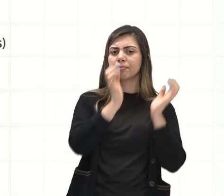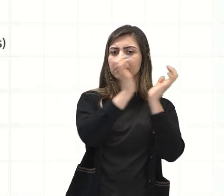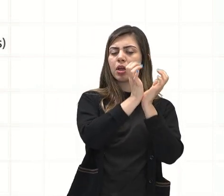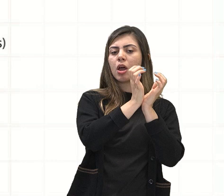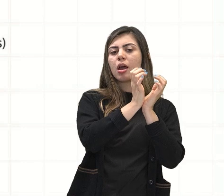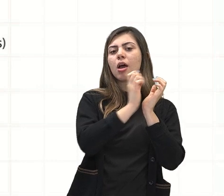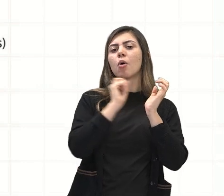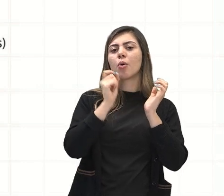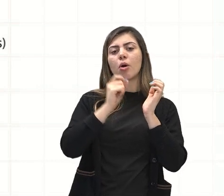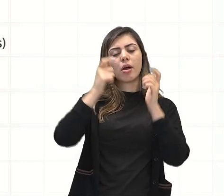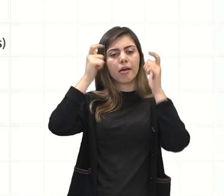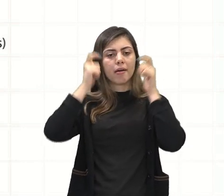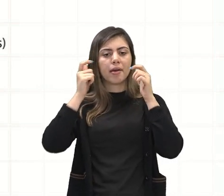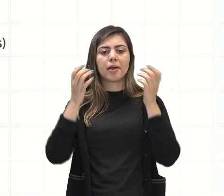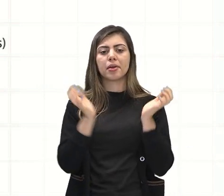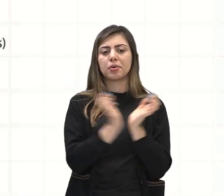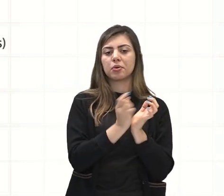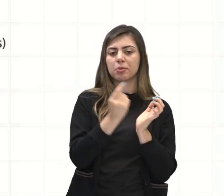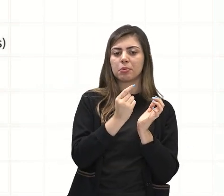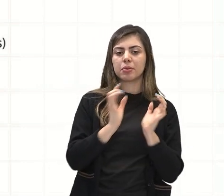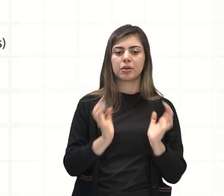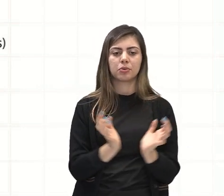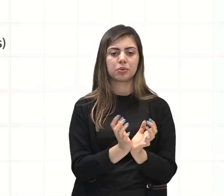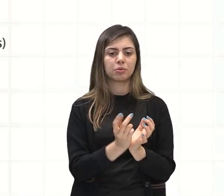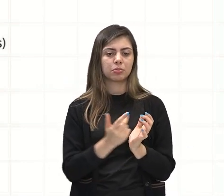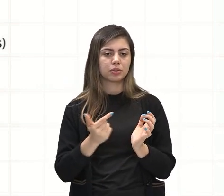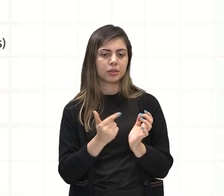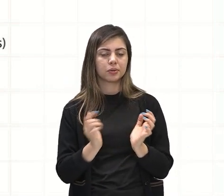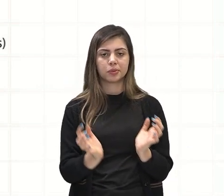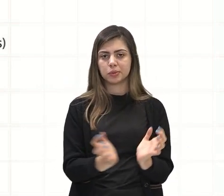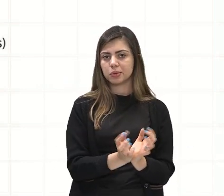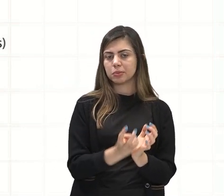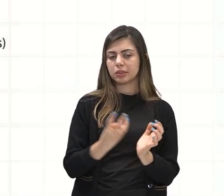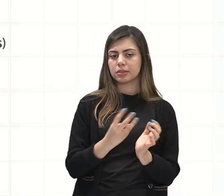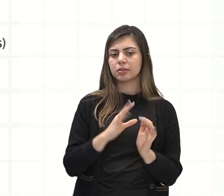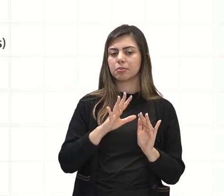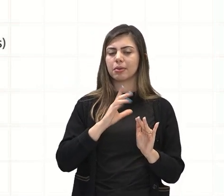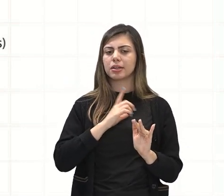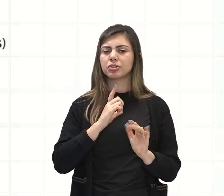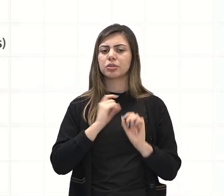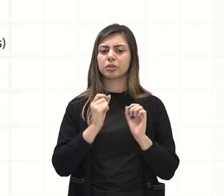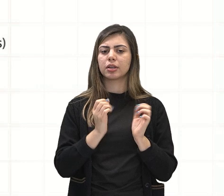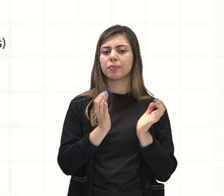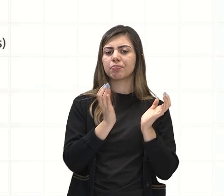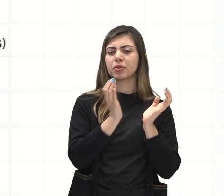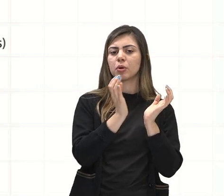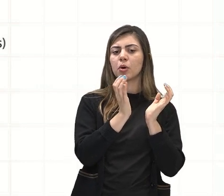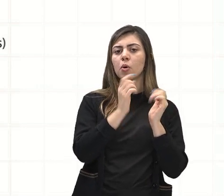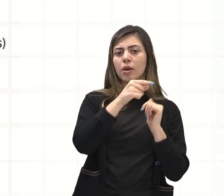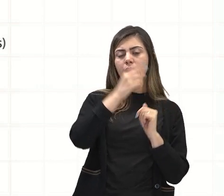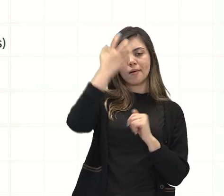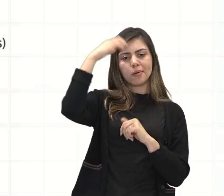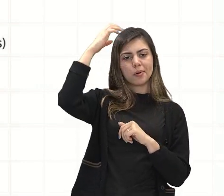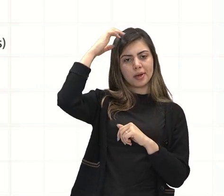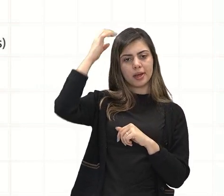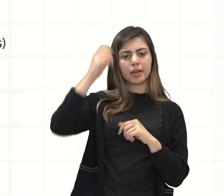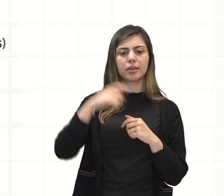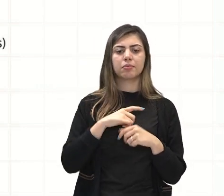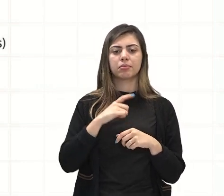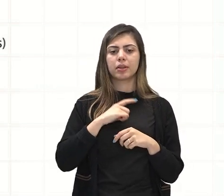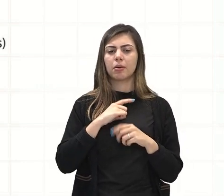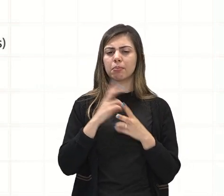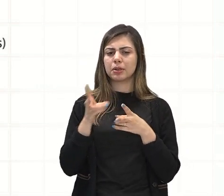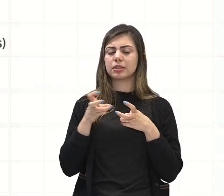estavam interligados por laços de origem, mesmo de sangue. Por quê? Porque todas essas três classes aqui,